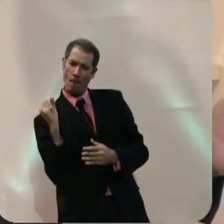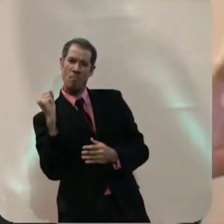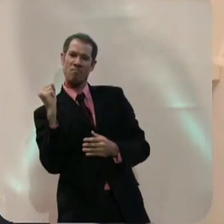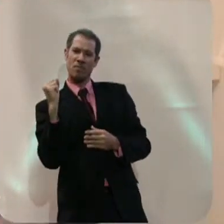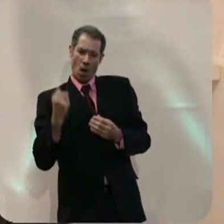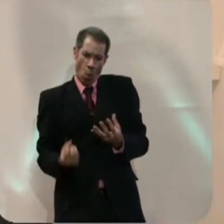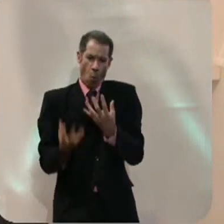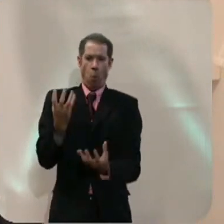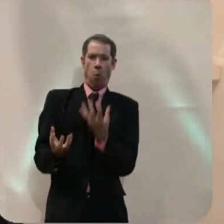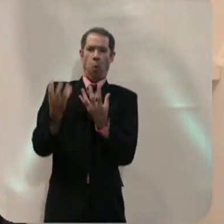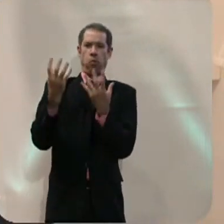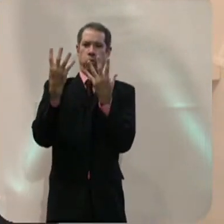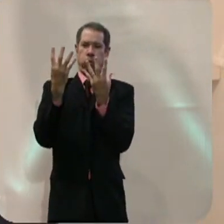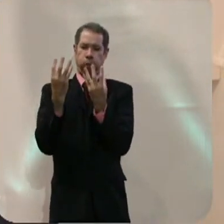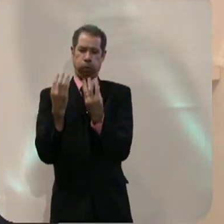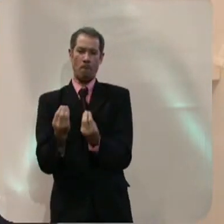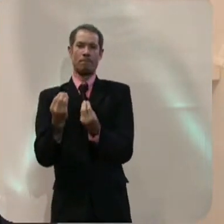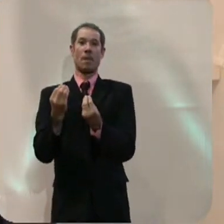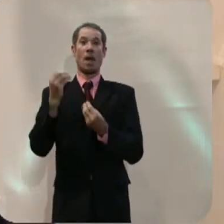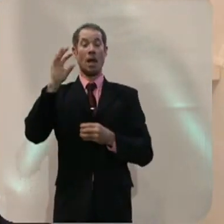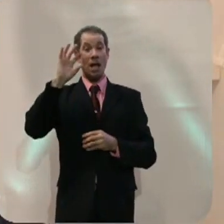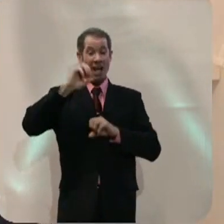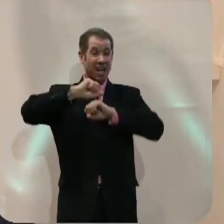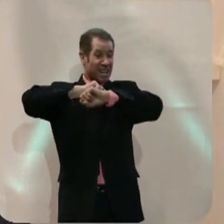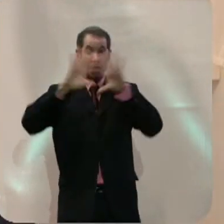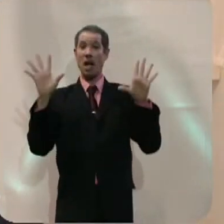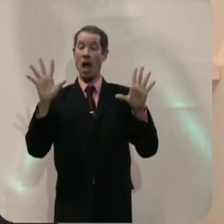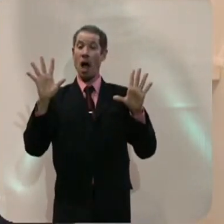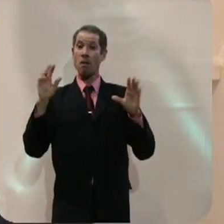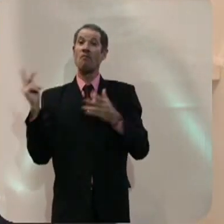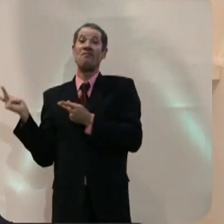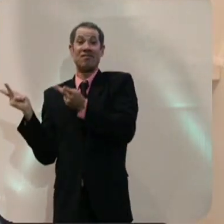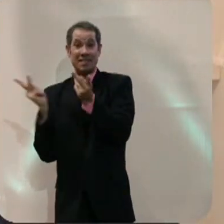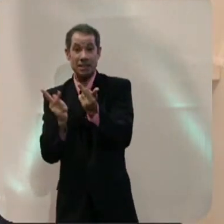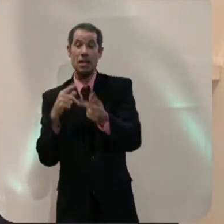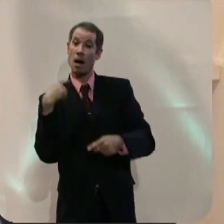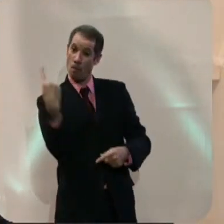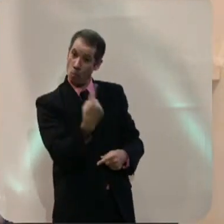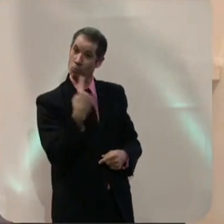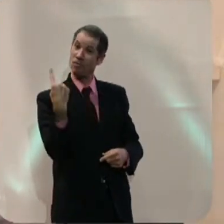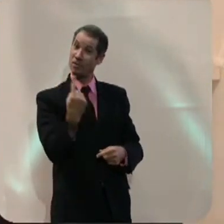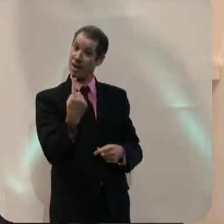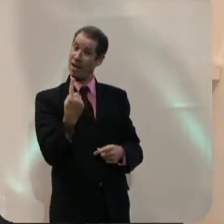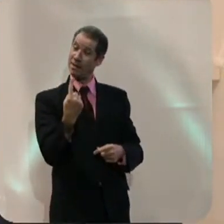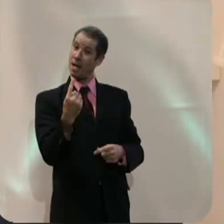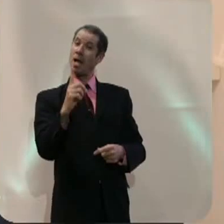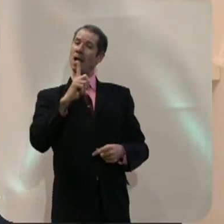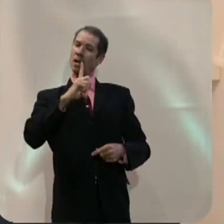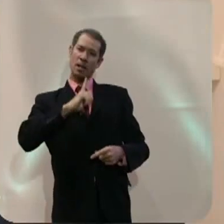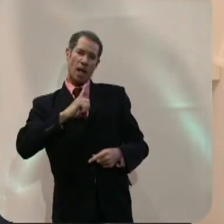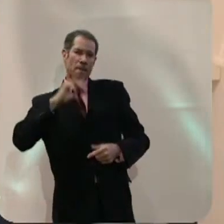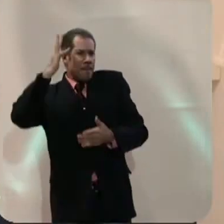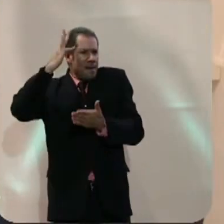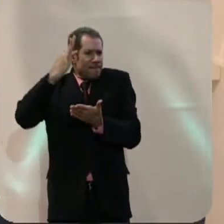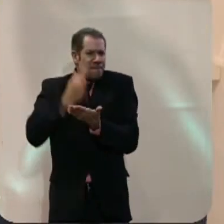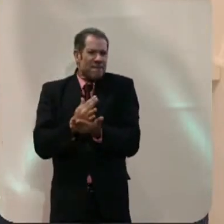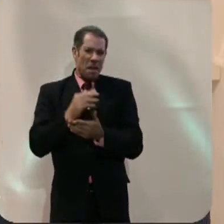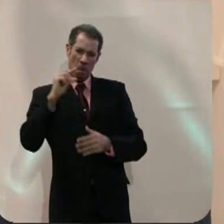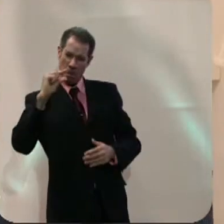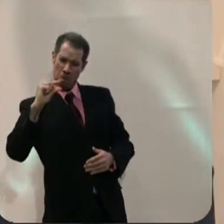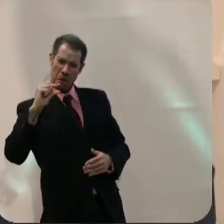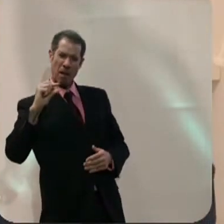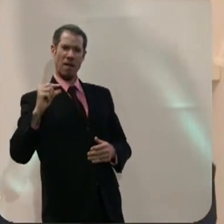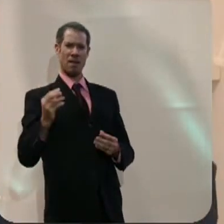no forno. Então é claro que Ele visitará também vocês que têm uma fé tão